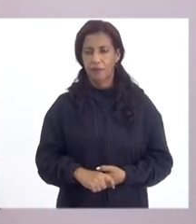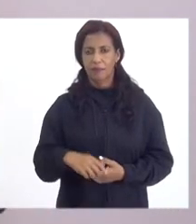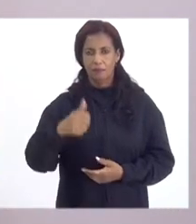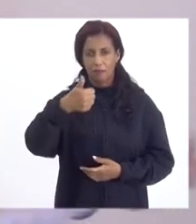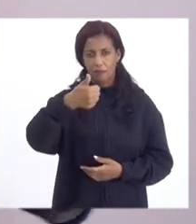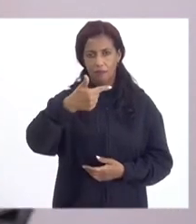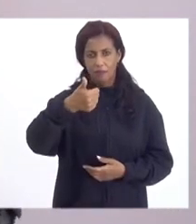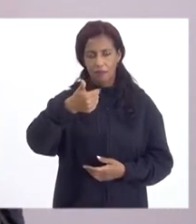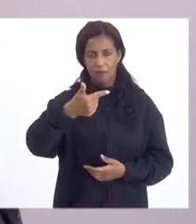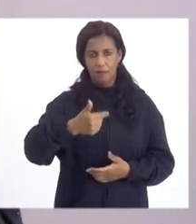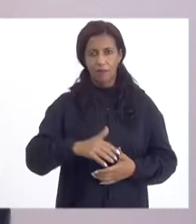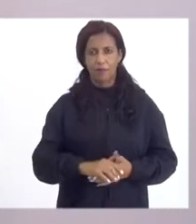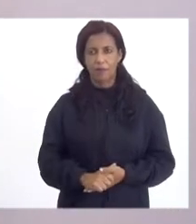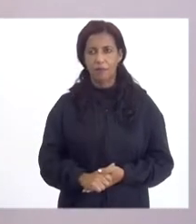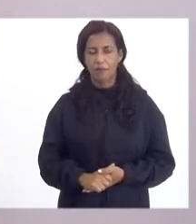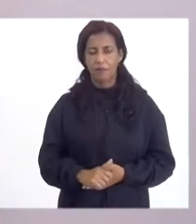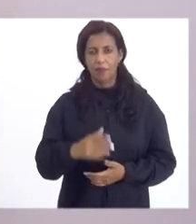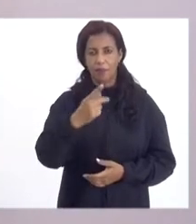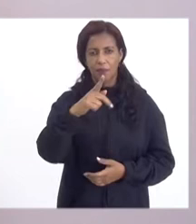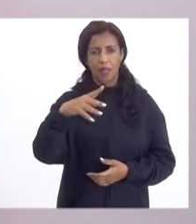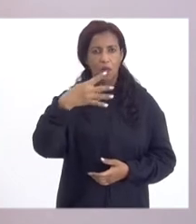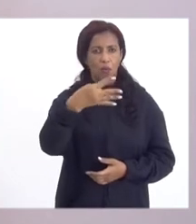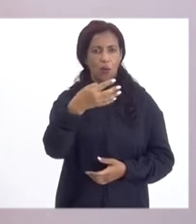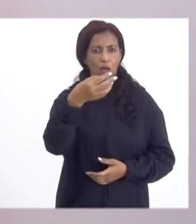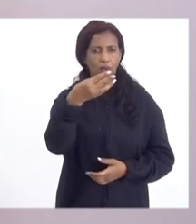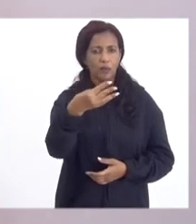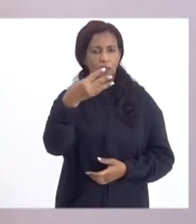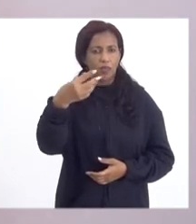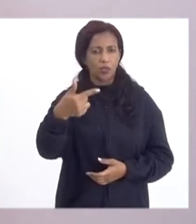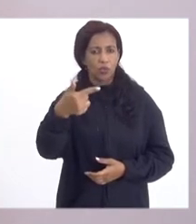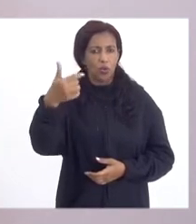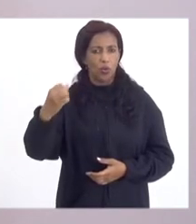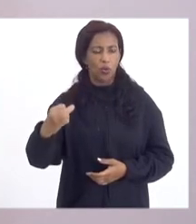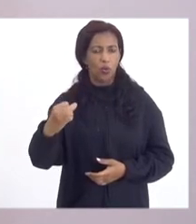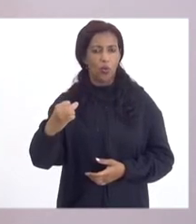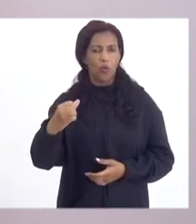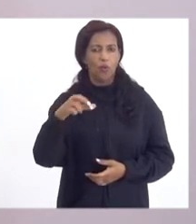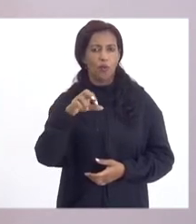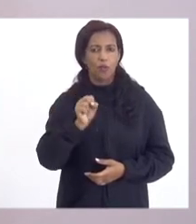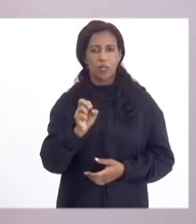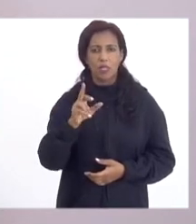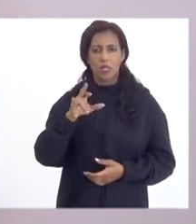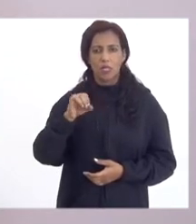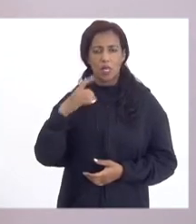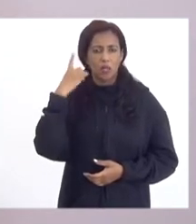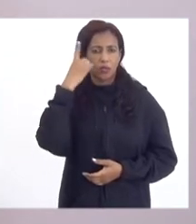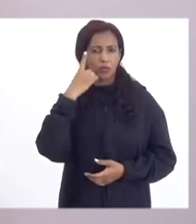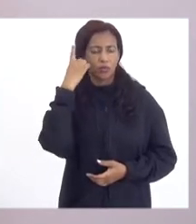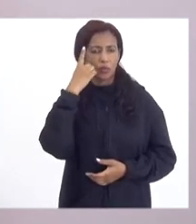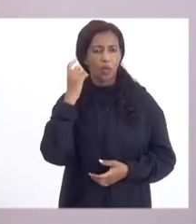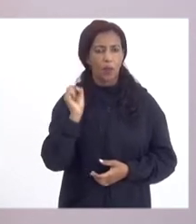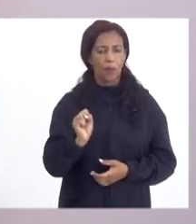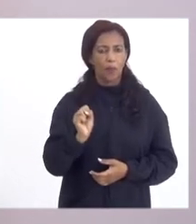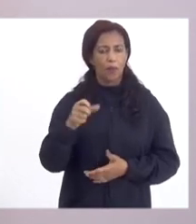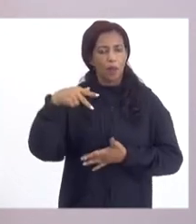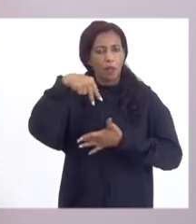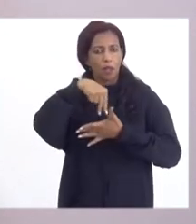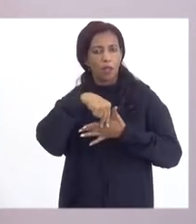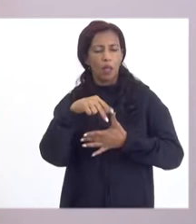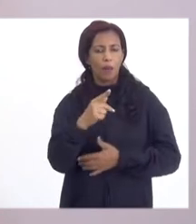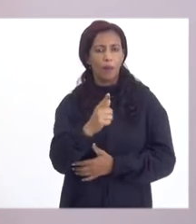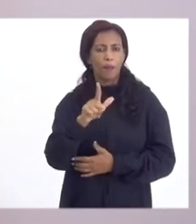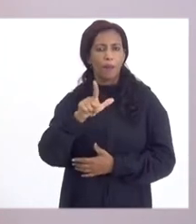12. Projeto de lei 4339-2021, autoria do deputado Sérgio Fernandes. Parecer pela anexação